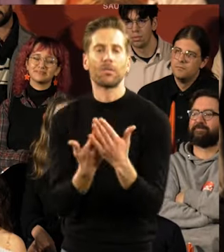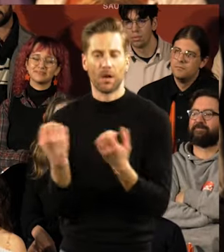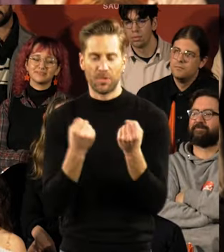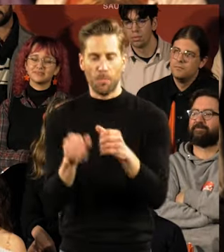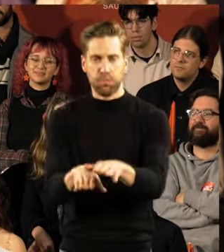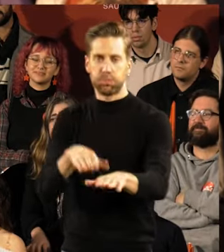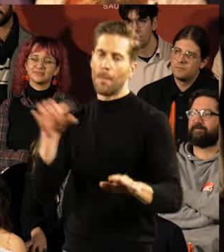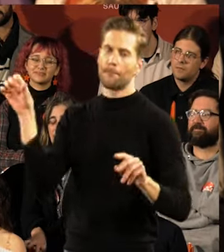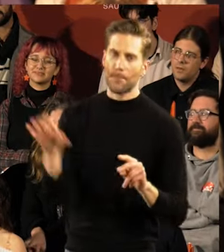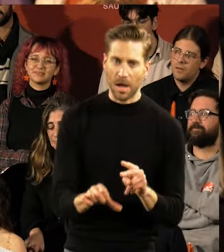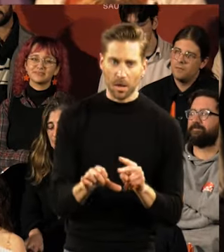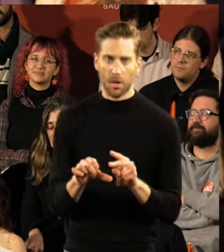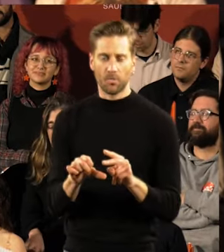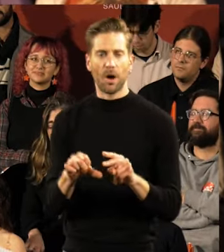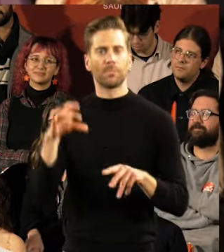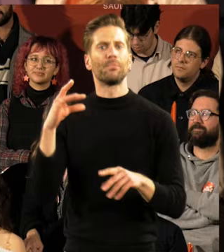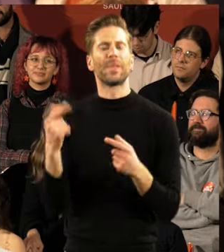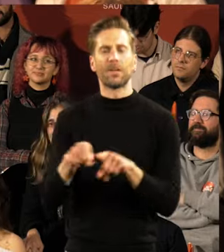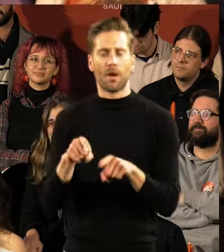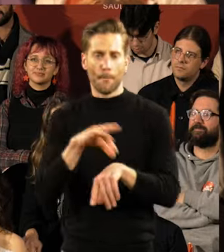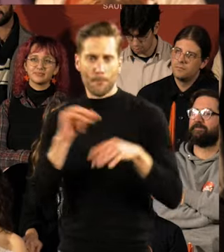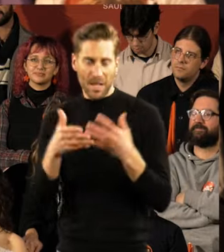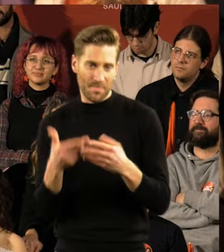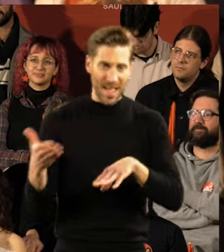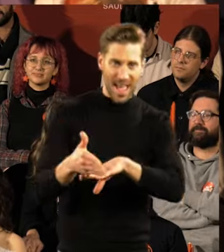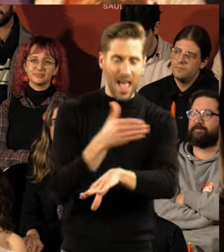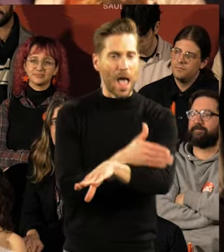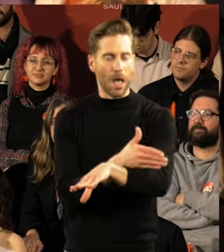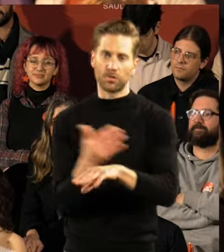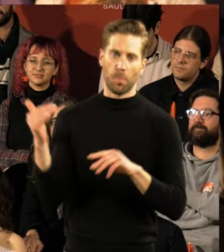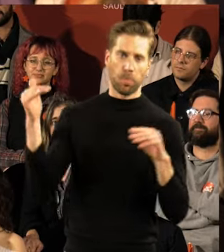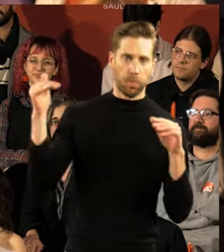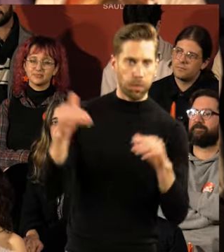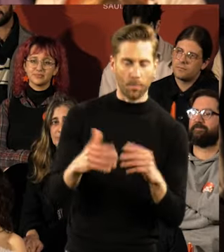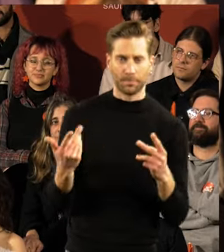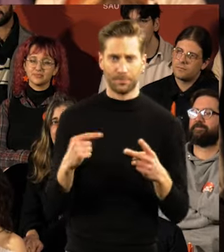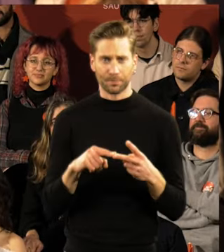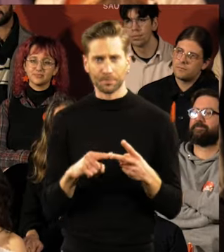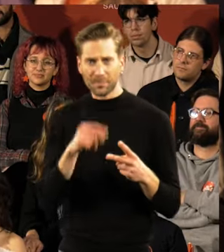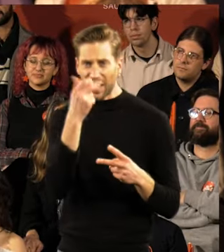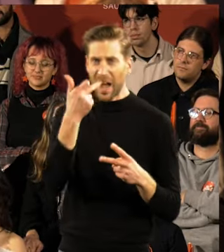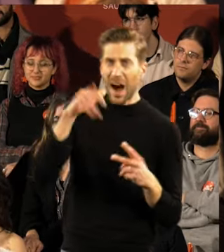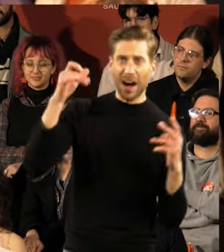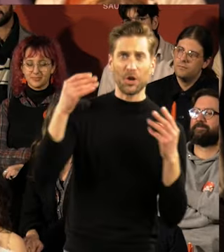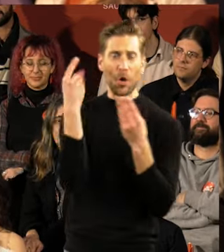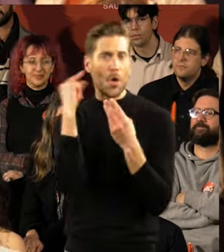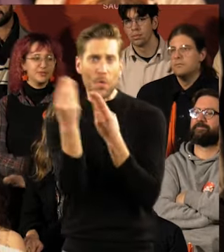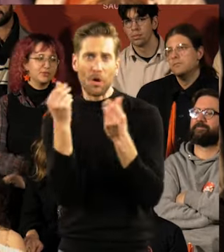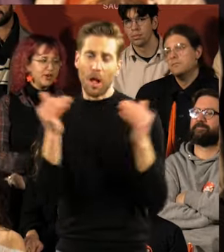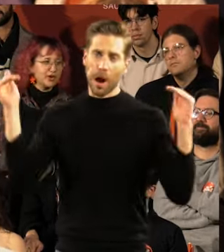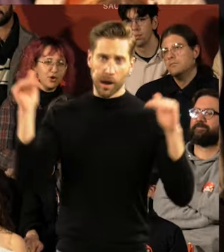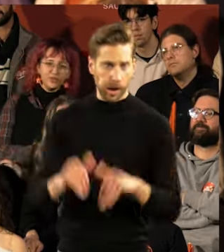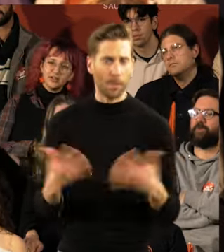a níveis antes da pandemia e a qualidade do ar também piorou. Qual é então a grande solução para todos estes